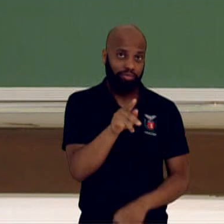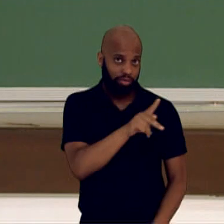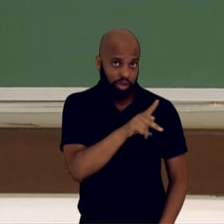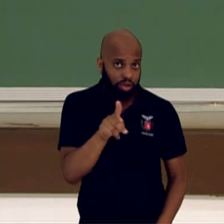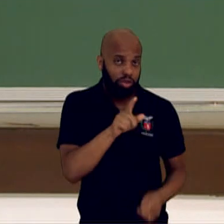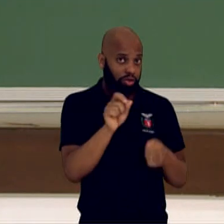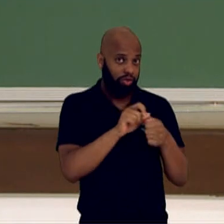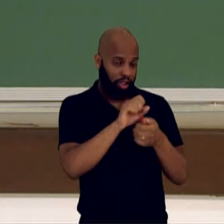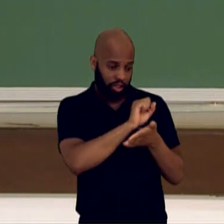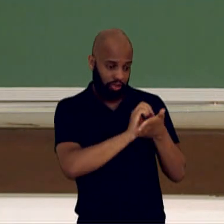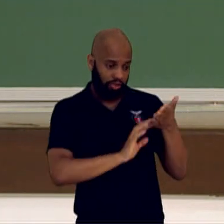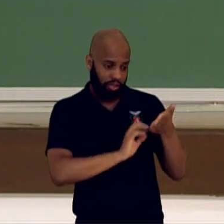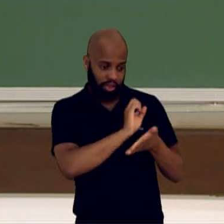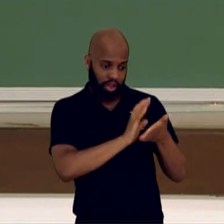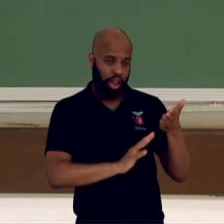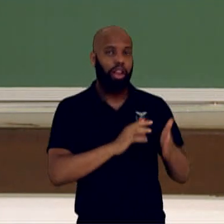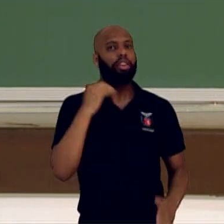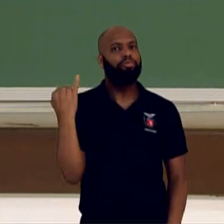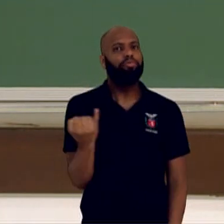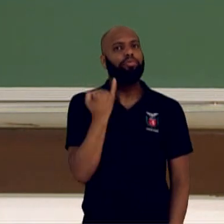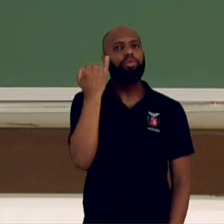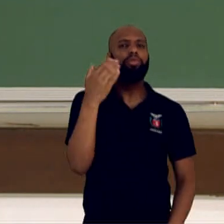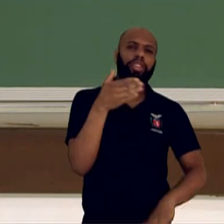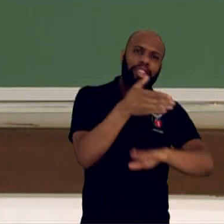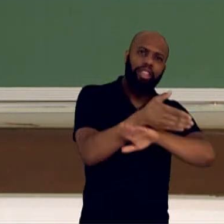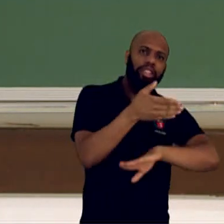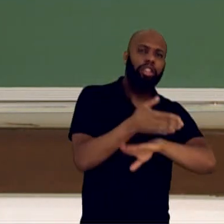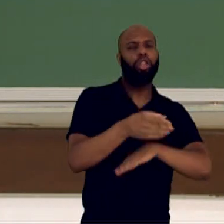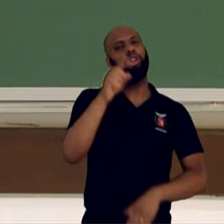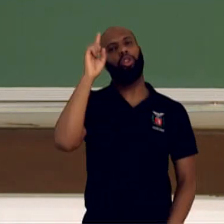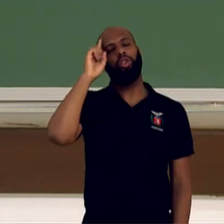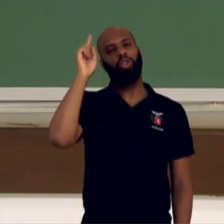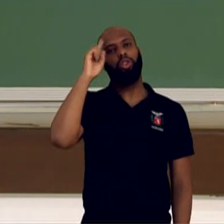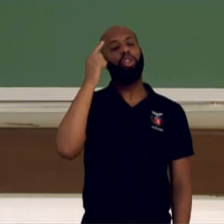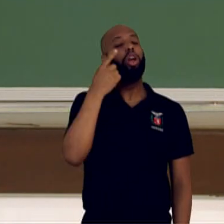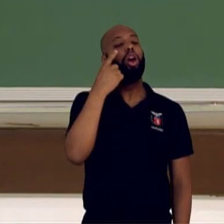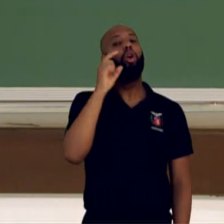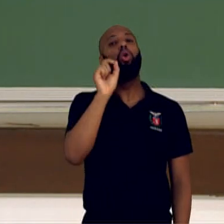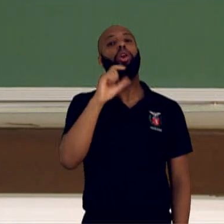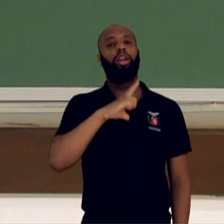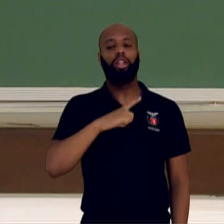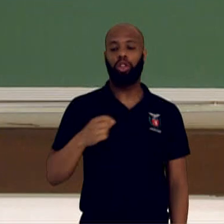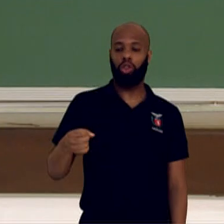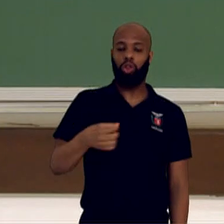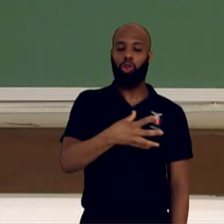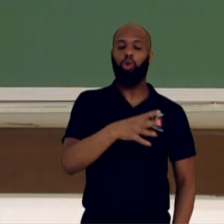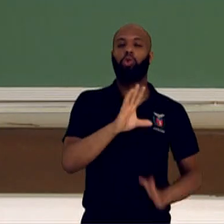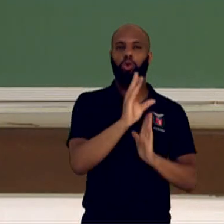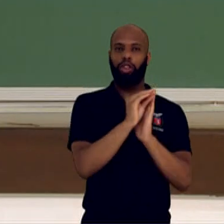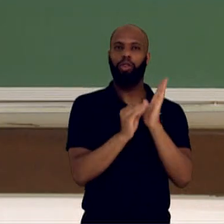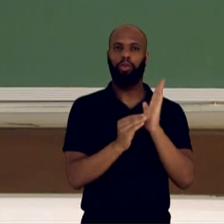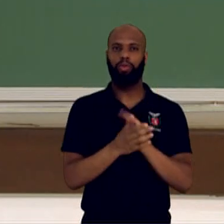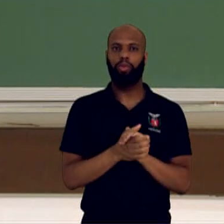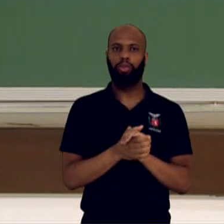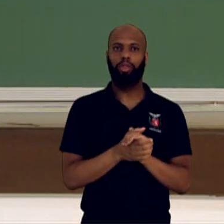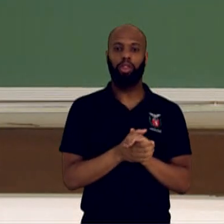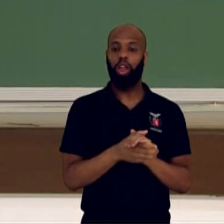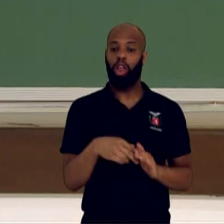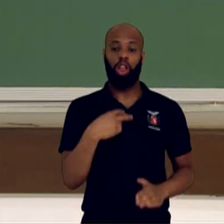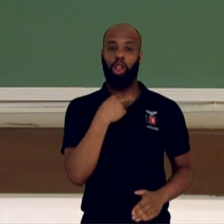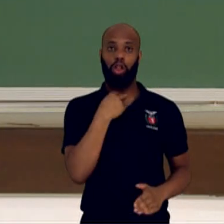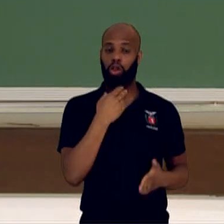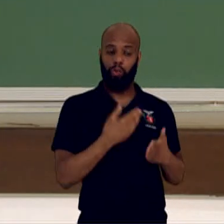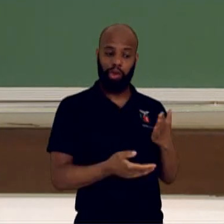atividades, certo? E é muito importante você entrar lá todos os dias para ver o que tem de novo, certo? E sem perder as